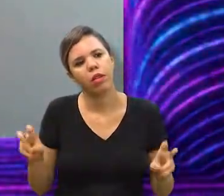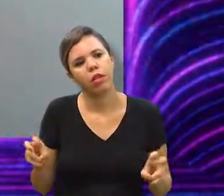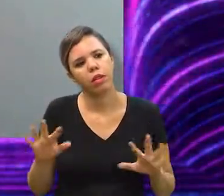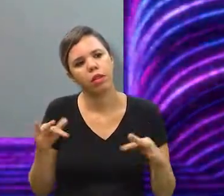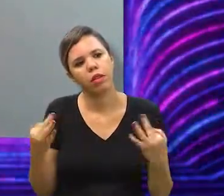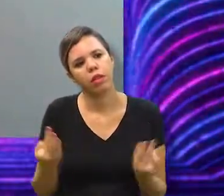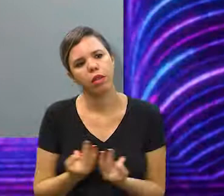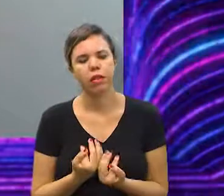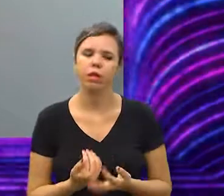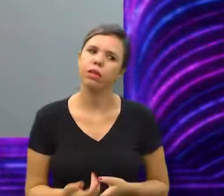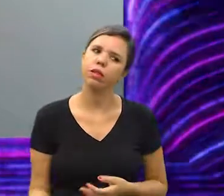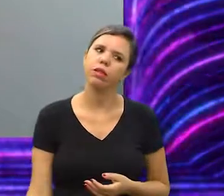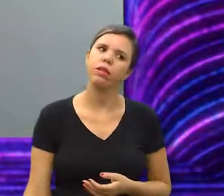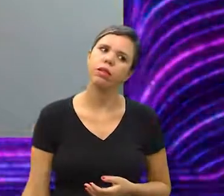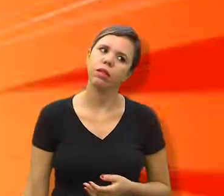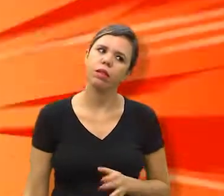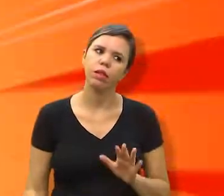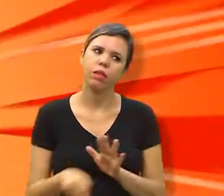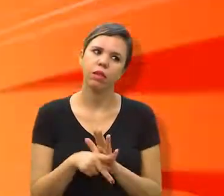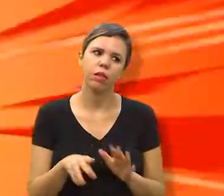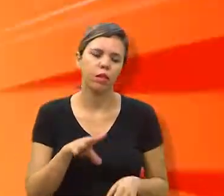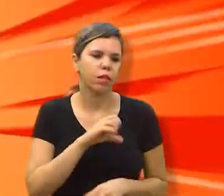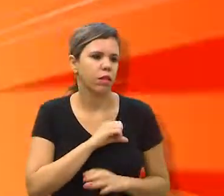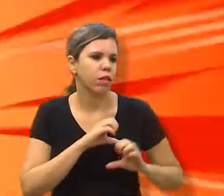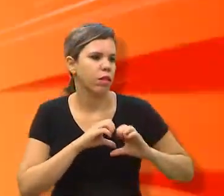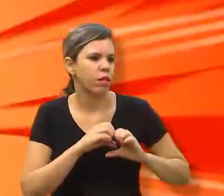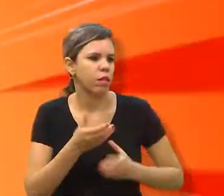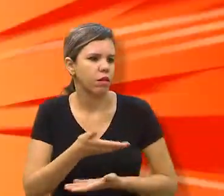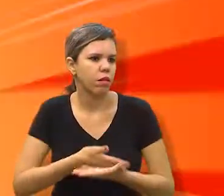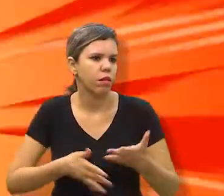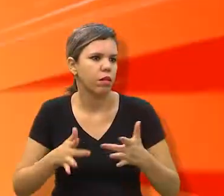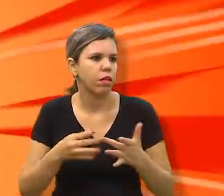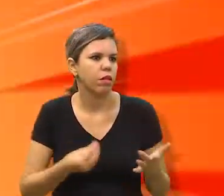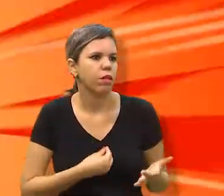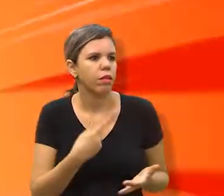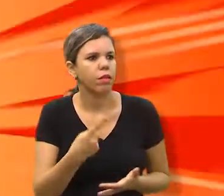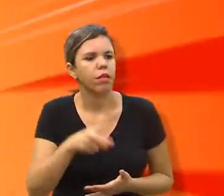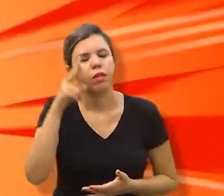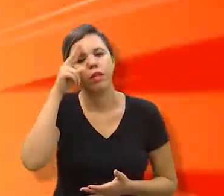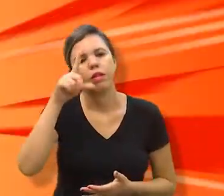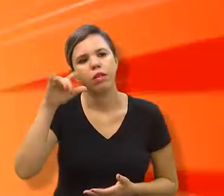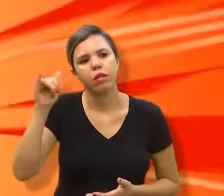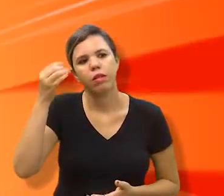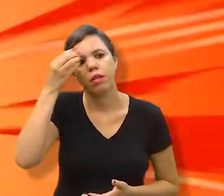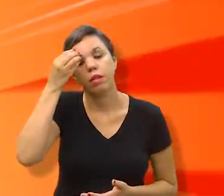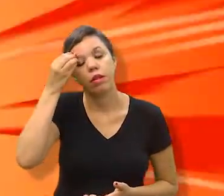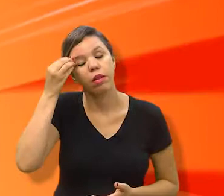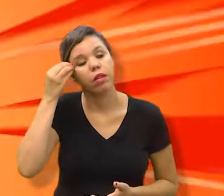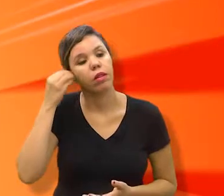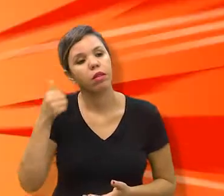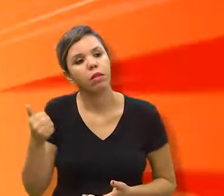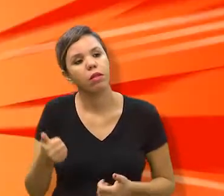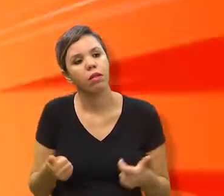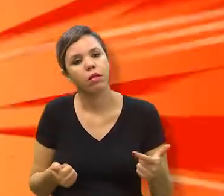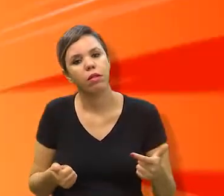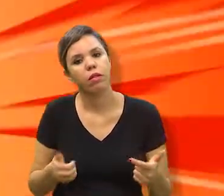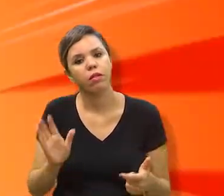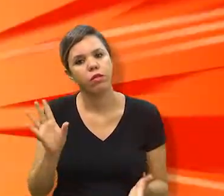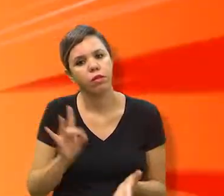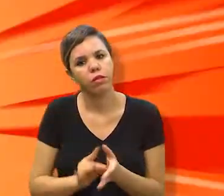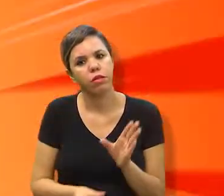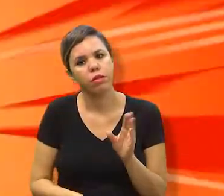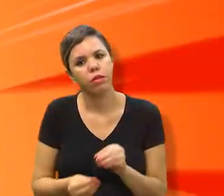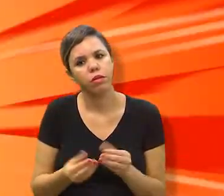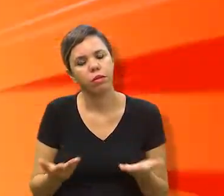com a família, com os próprios amores dela na vida dela. E como a história da Lúcia no volume 1 e 2 já se